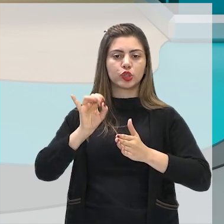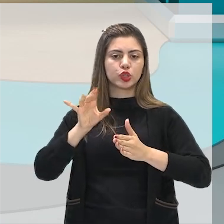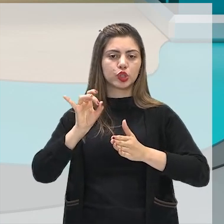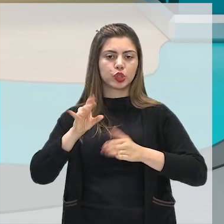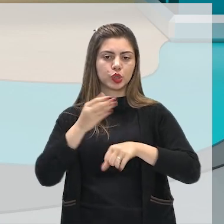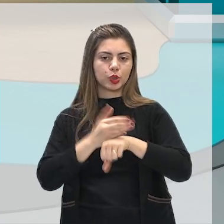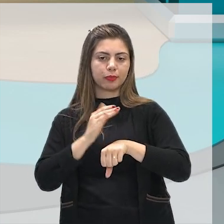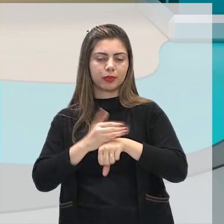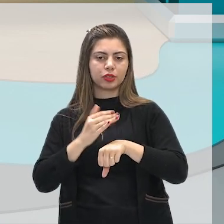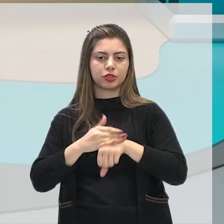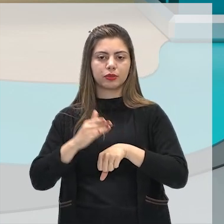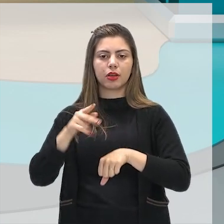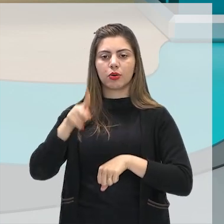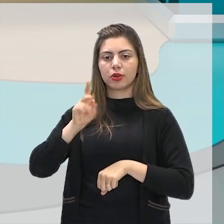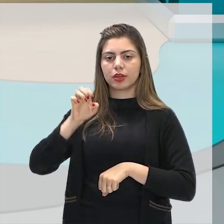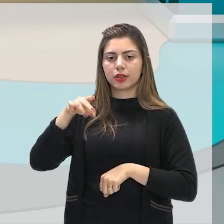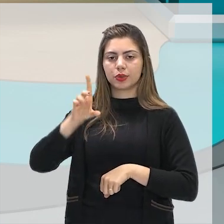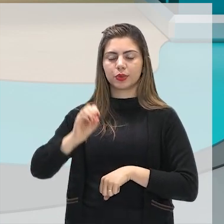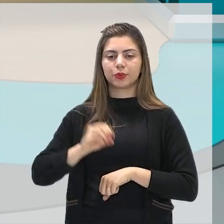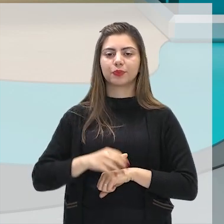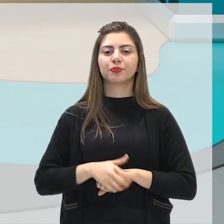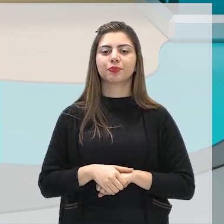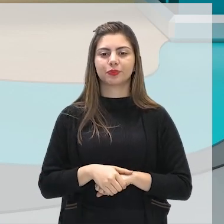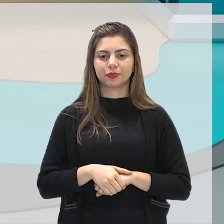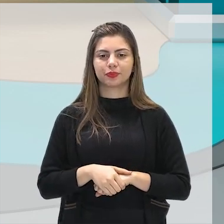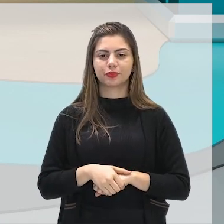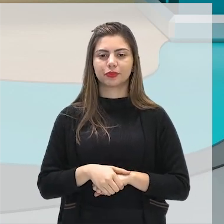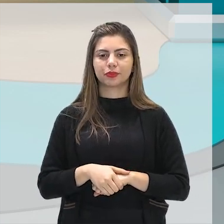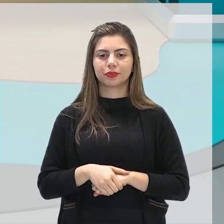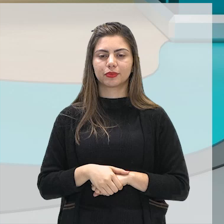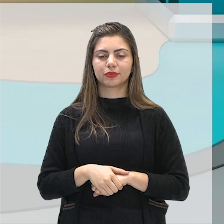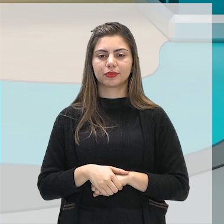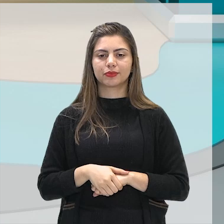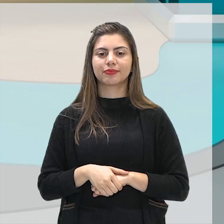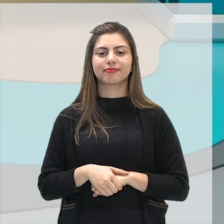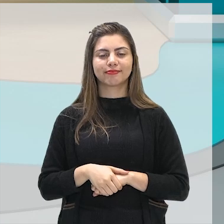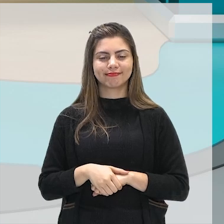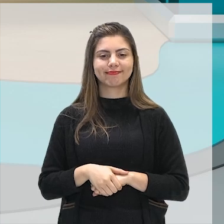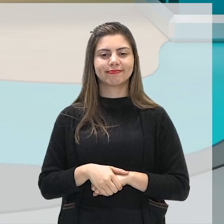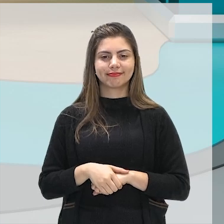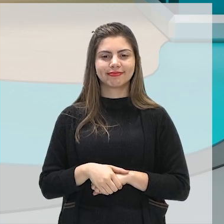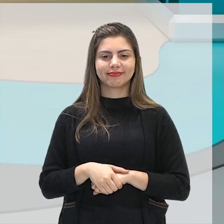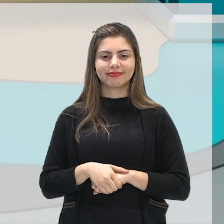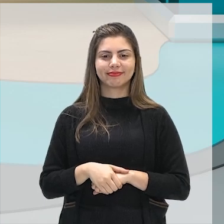do Kendo. Vamos prosseguir? Muito bem.